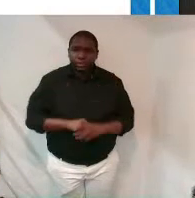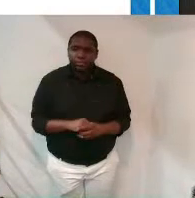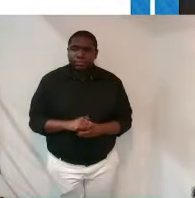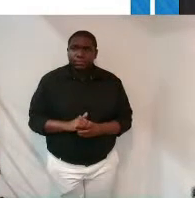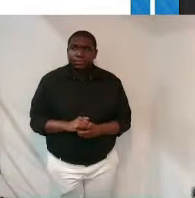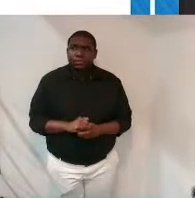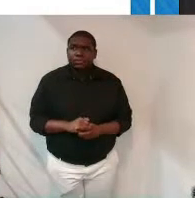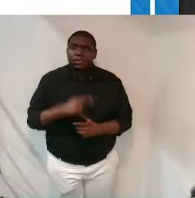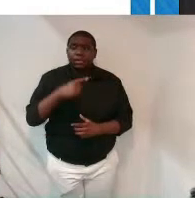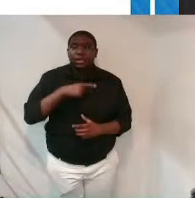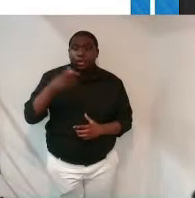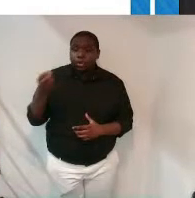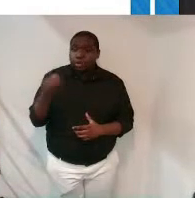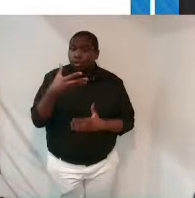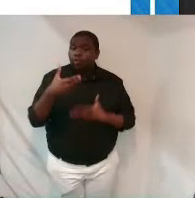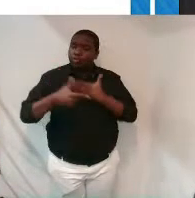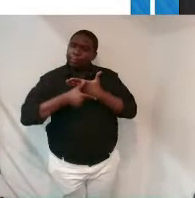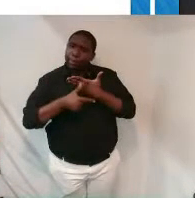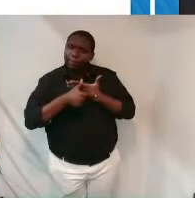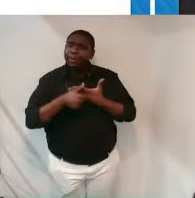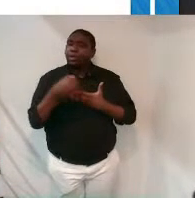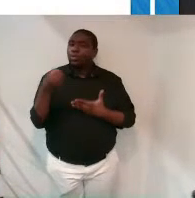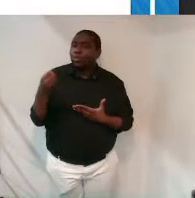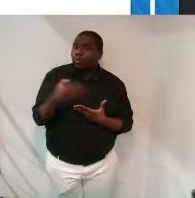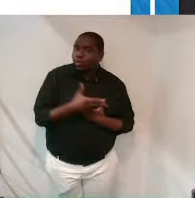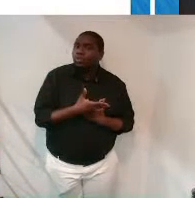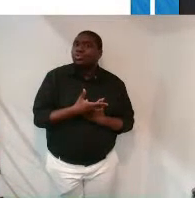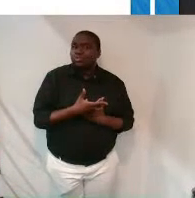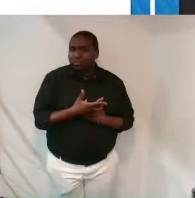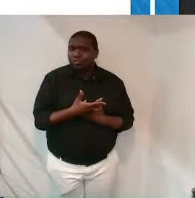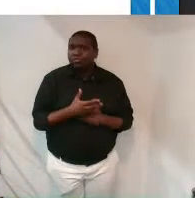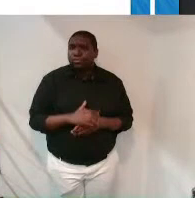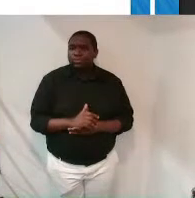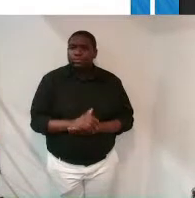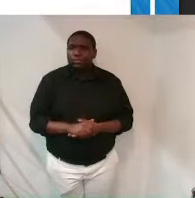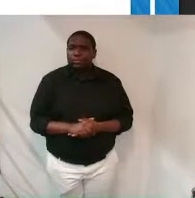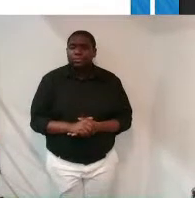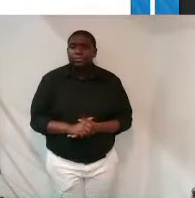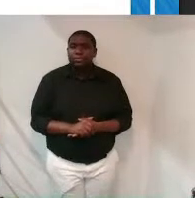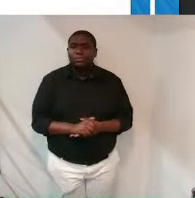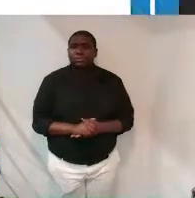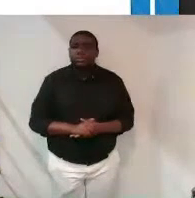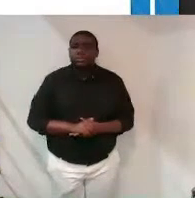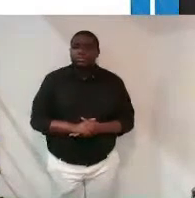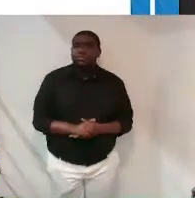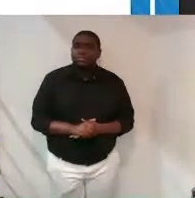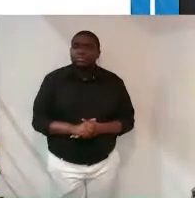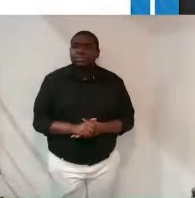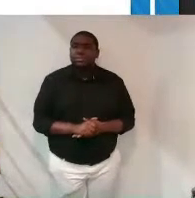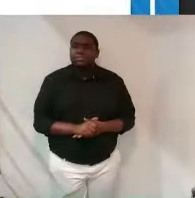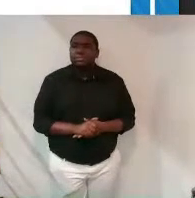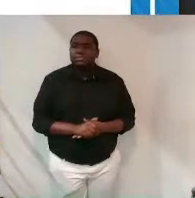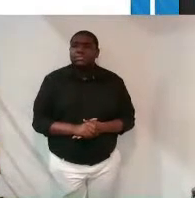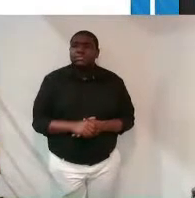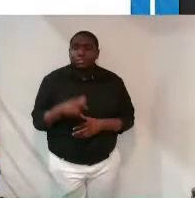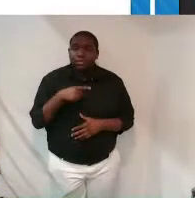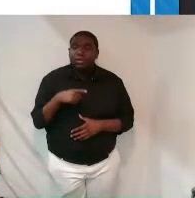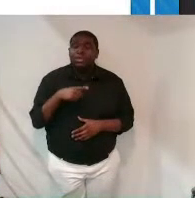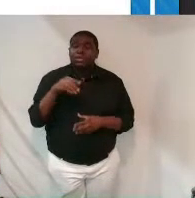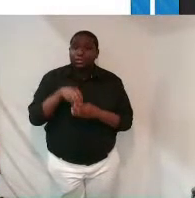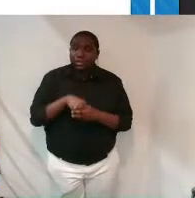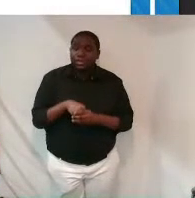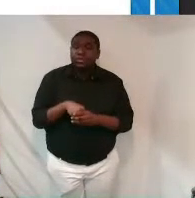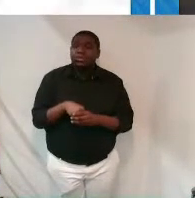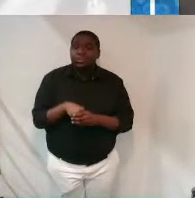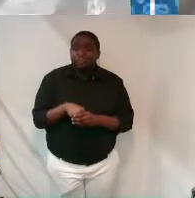o novo papel e as novas atribuições que foram conferidas à Agência Nacional,